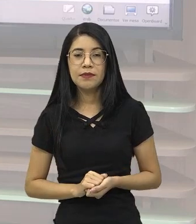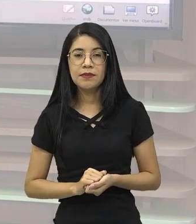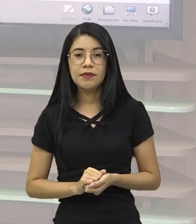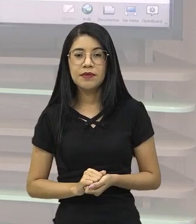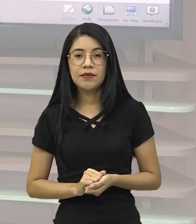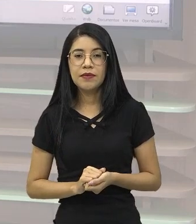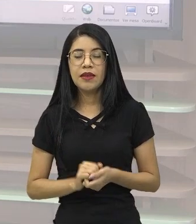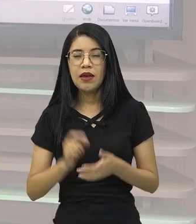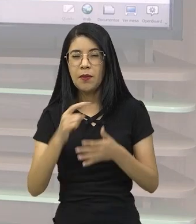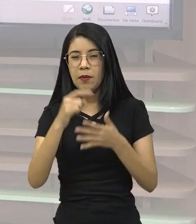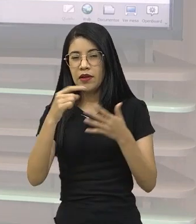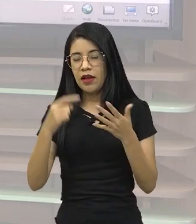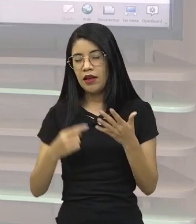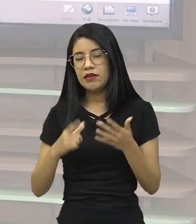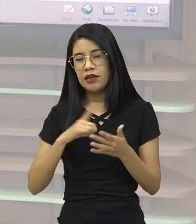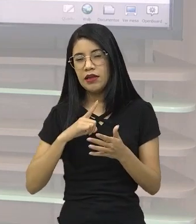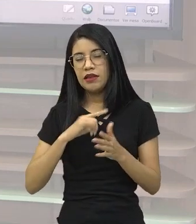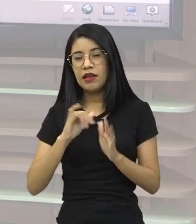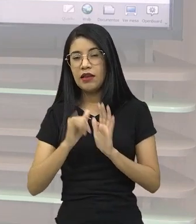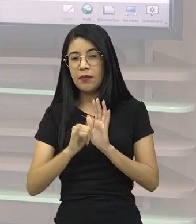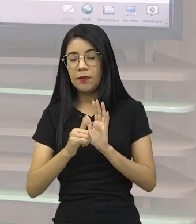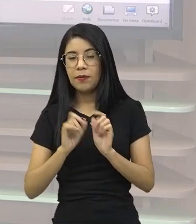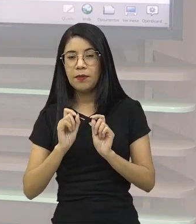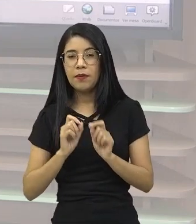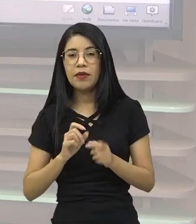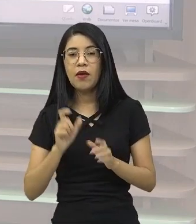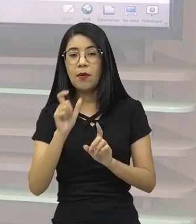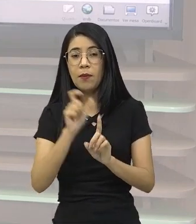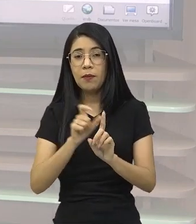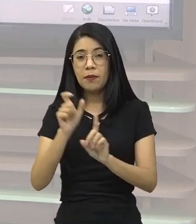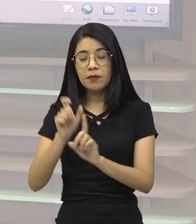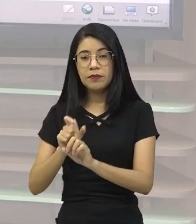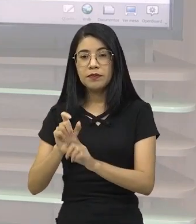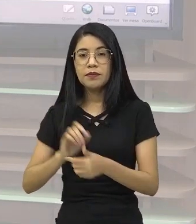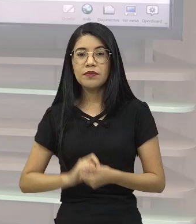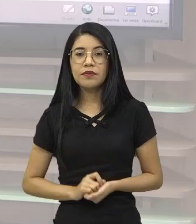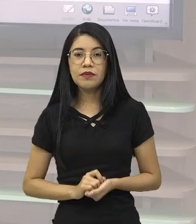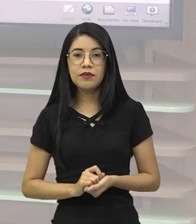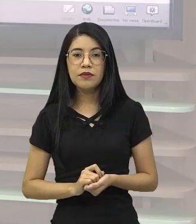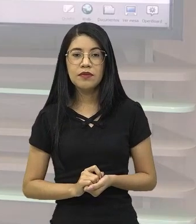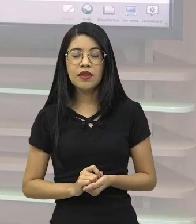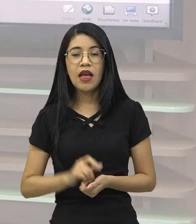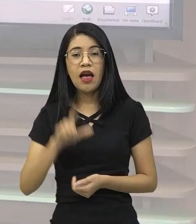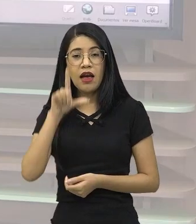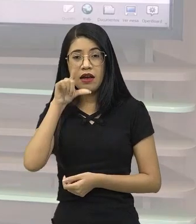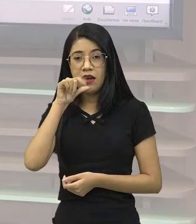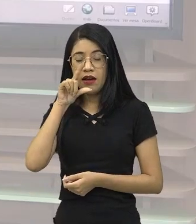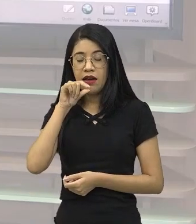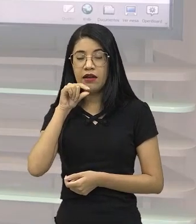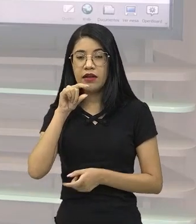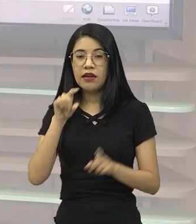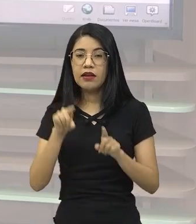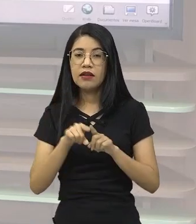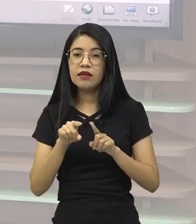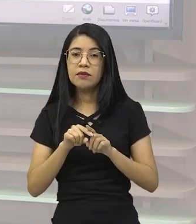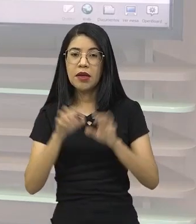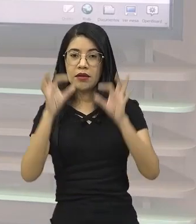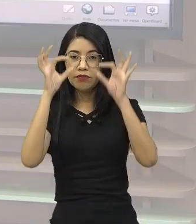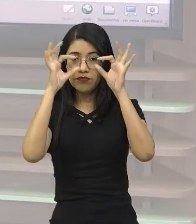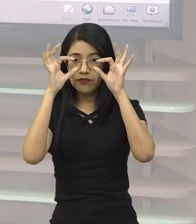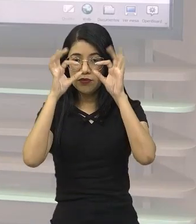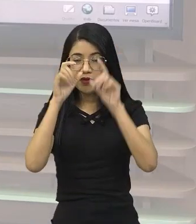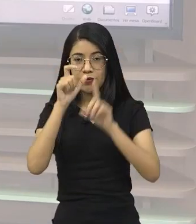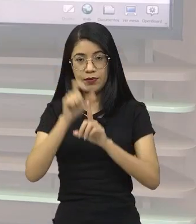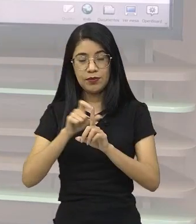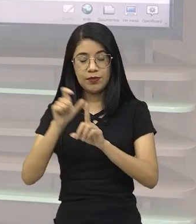elementos constitutivos da narrativa, você tem os personagens. Quem são os personagens? A águia e quem mais? A coruja.